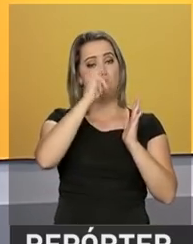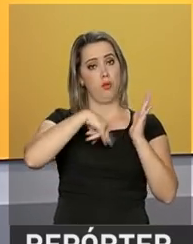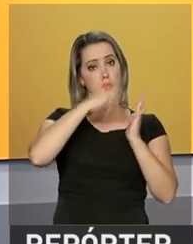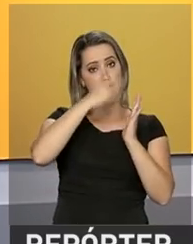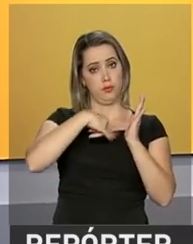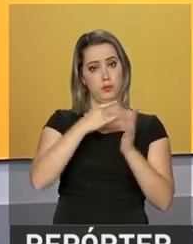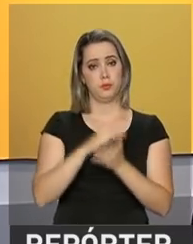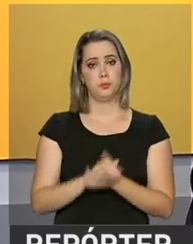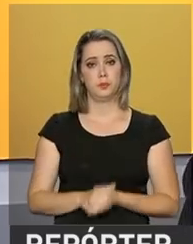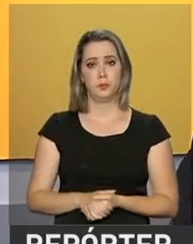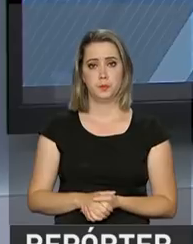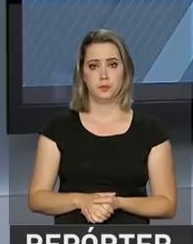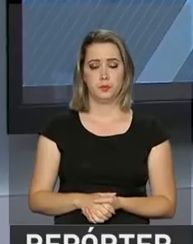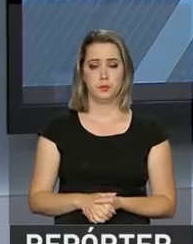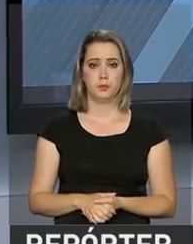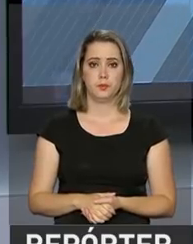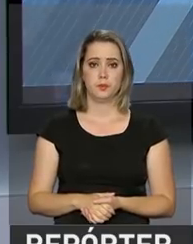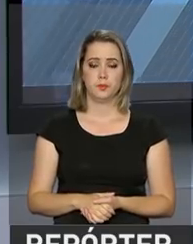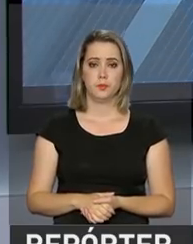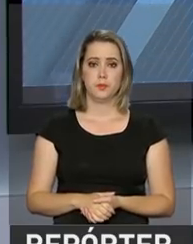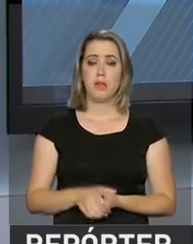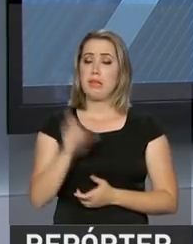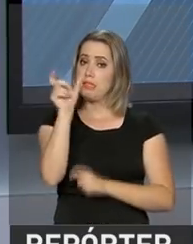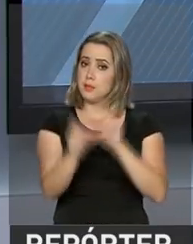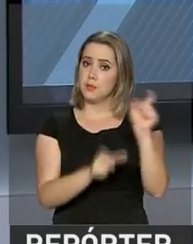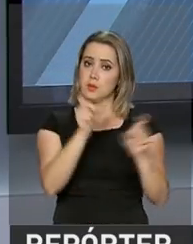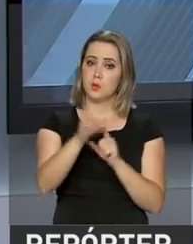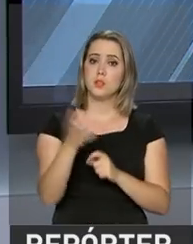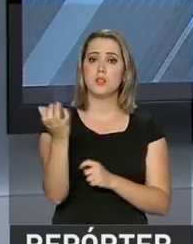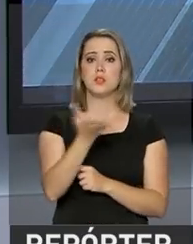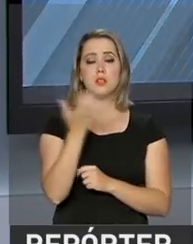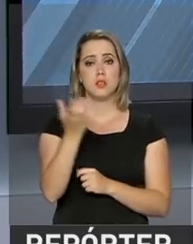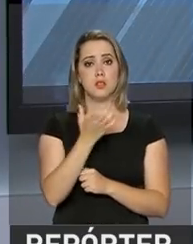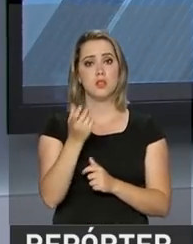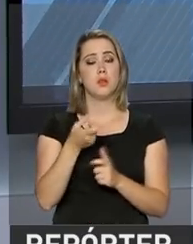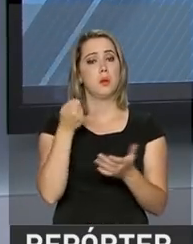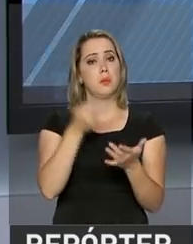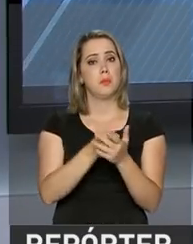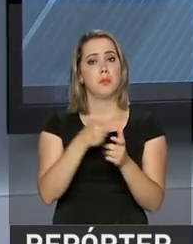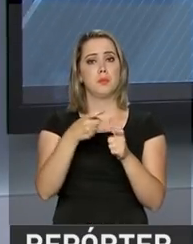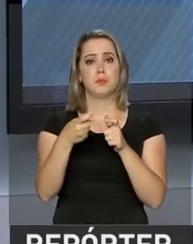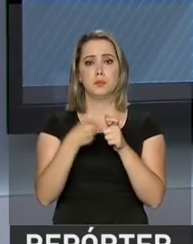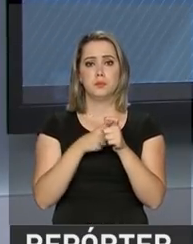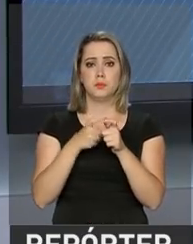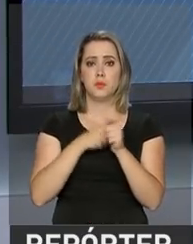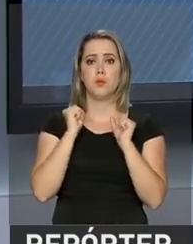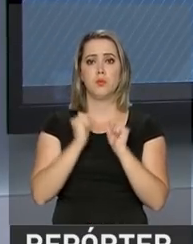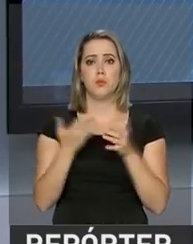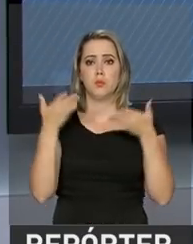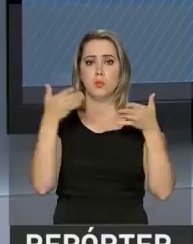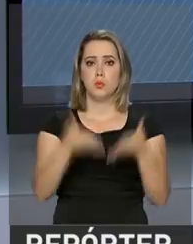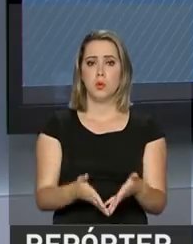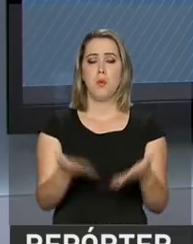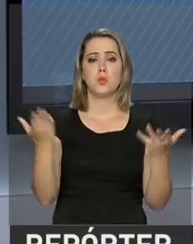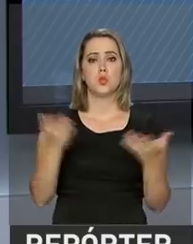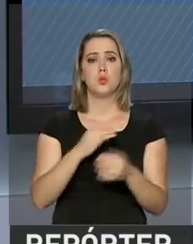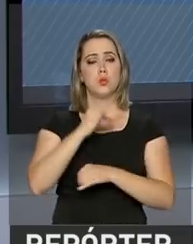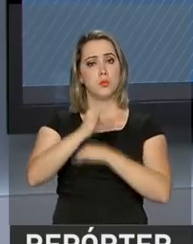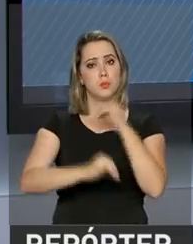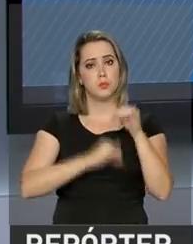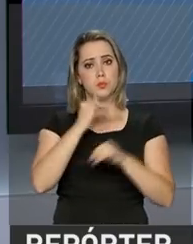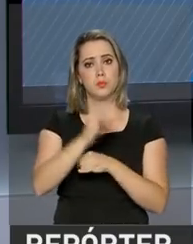novo código de segurança e os consumidores que desejam renegociar dívidas podem participar de um mutirão